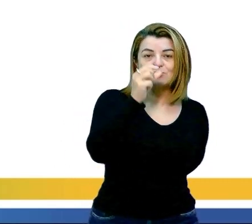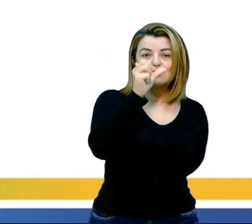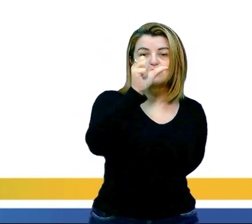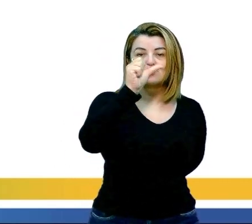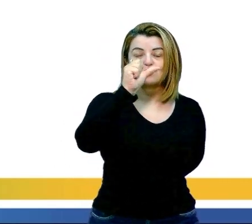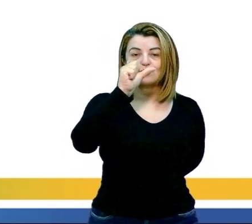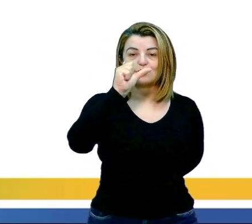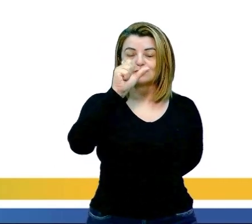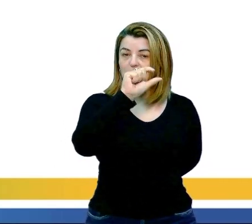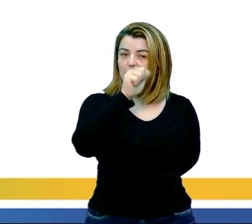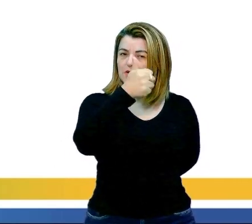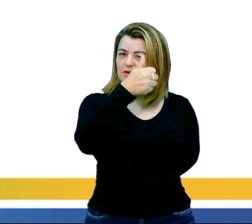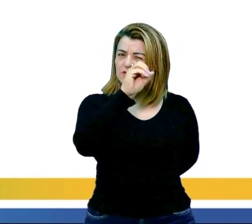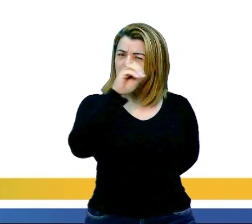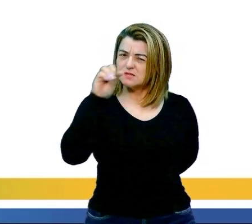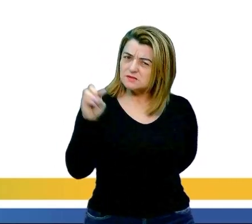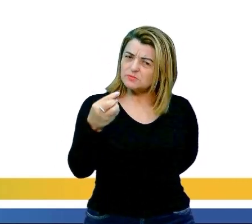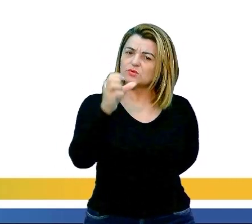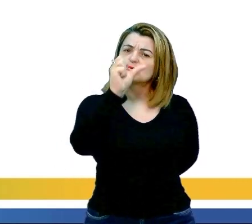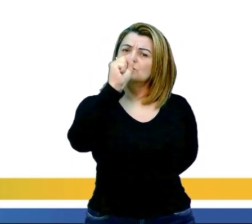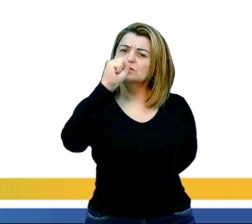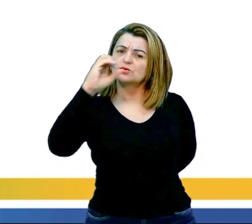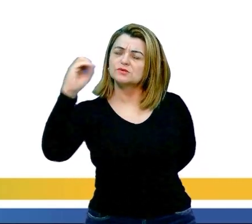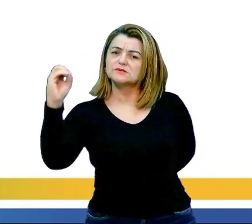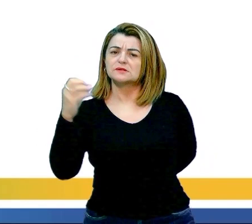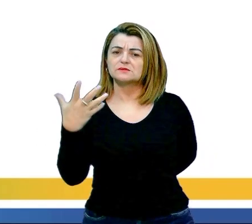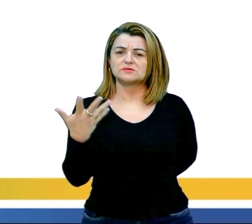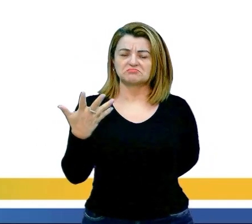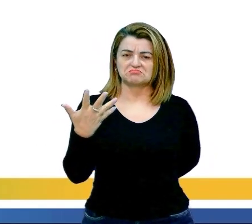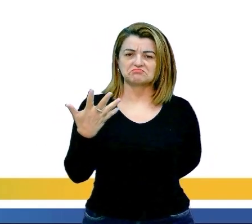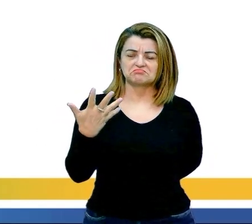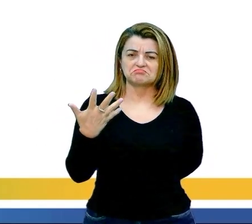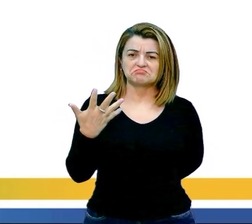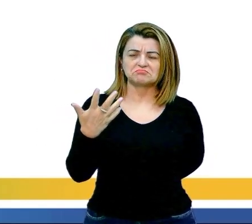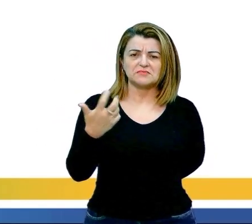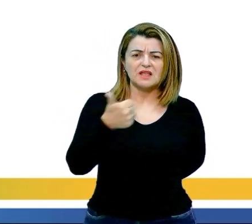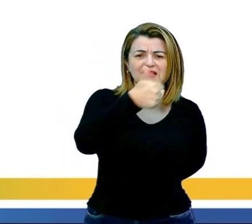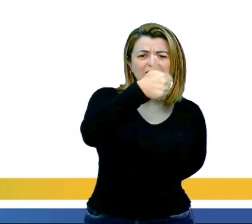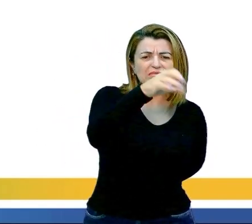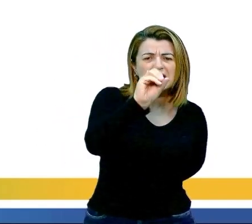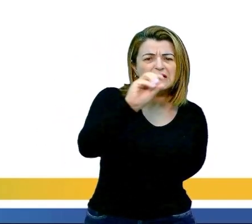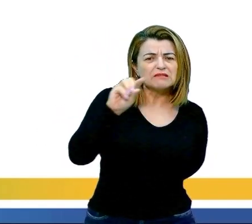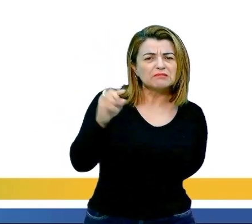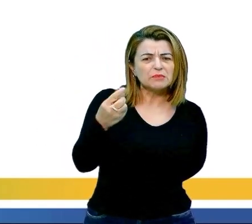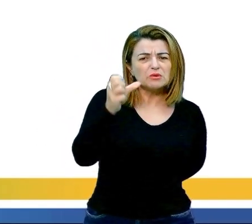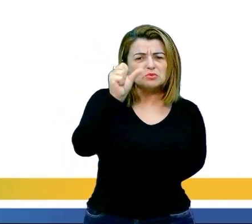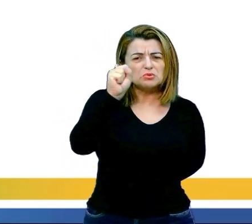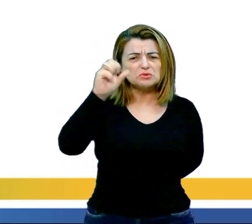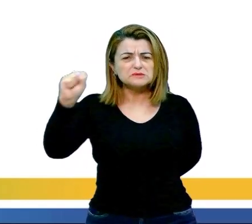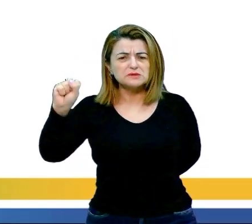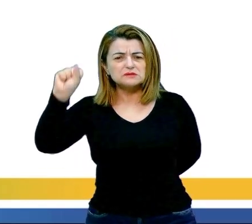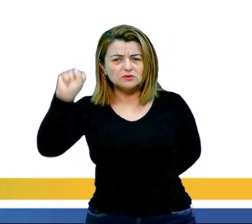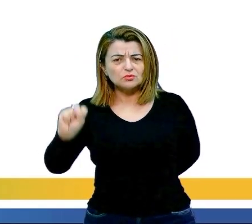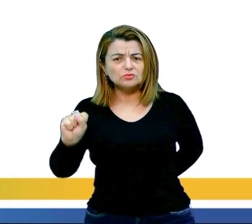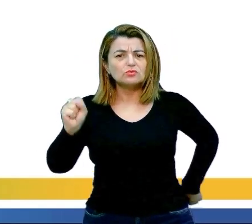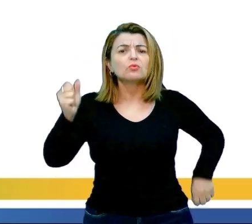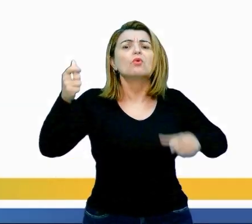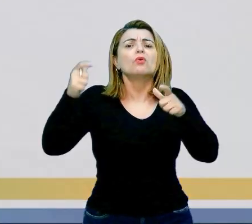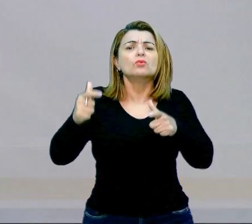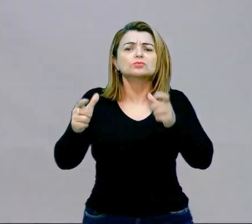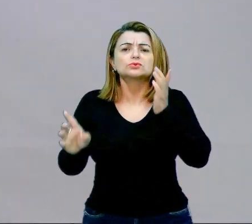muito para onde correr. Aí a pessoa pergunta, mas 10.800 segundos? Da onde?